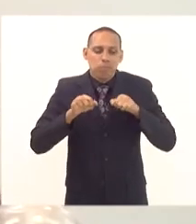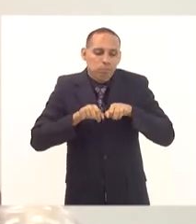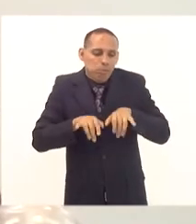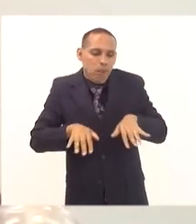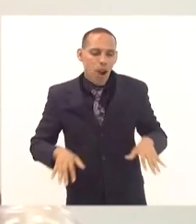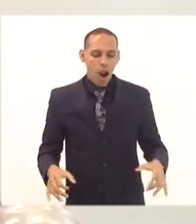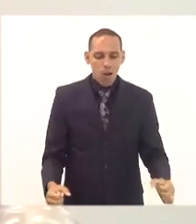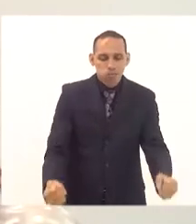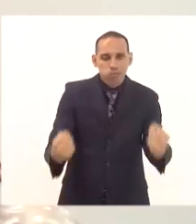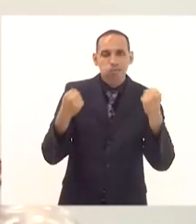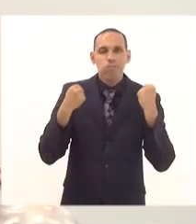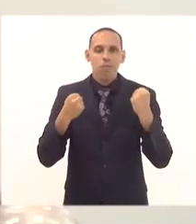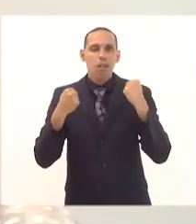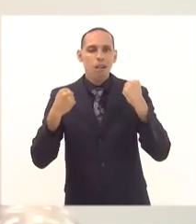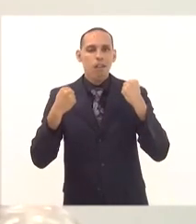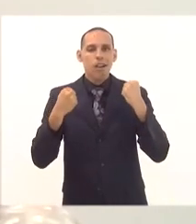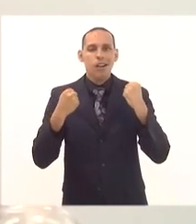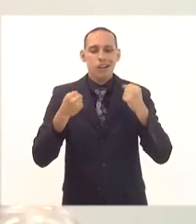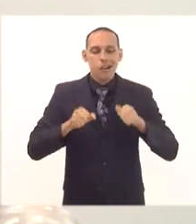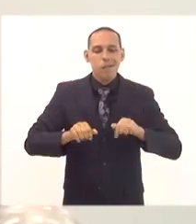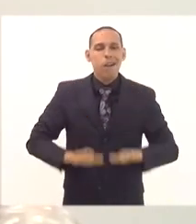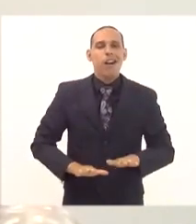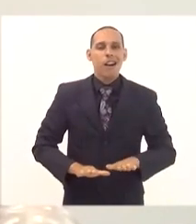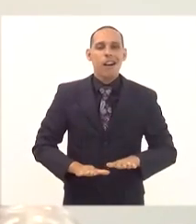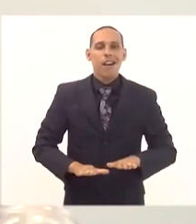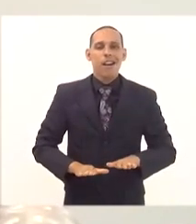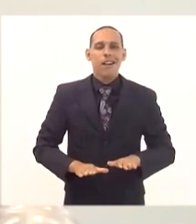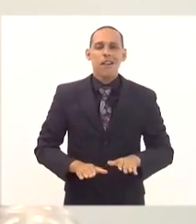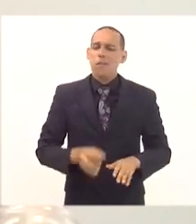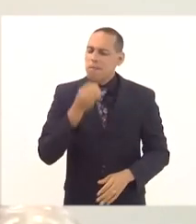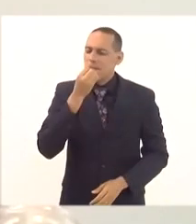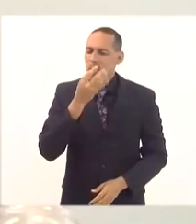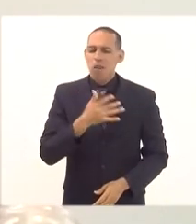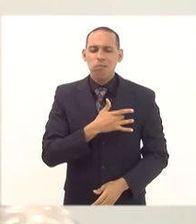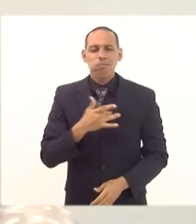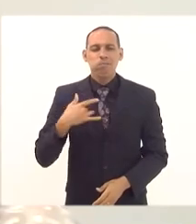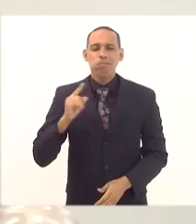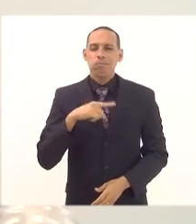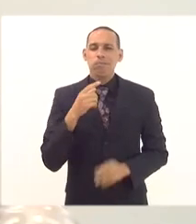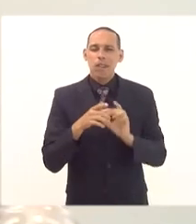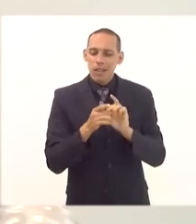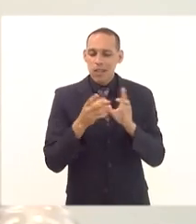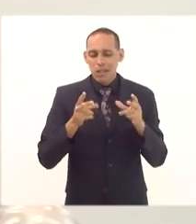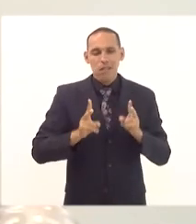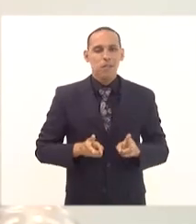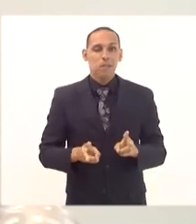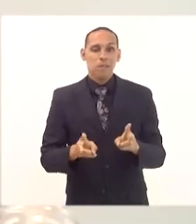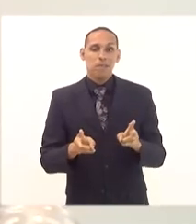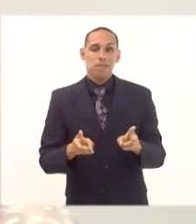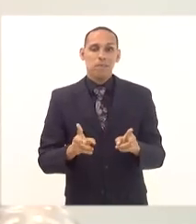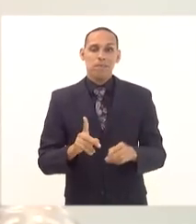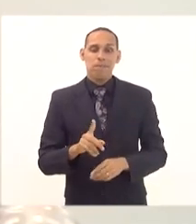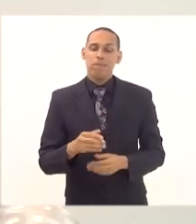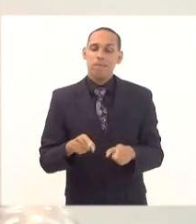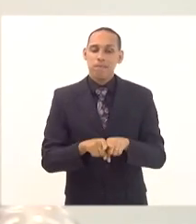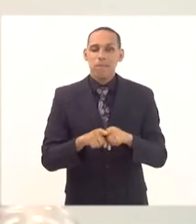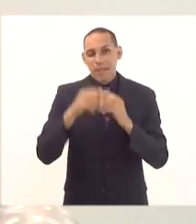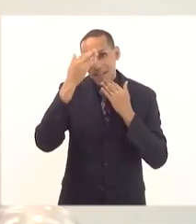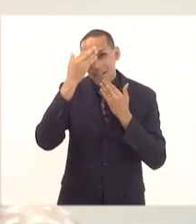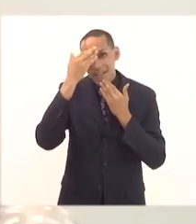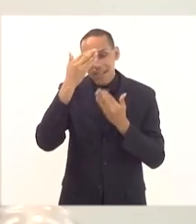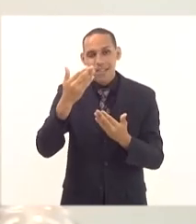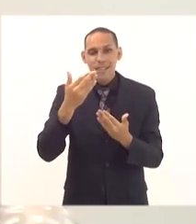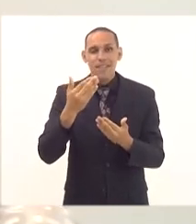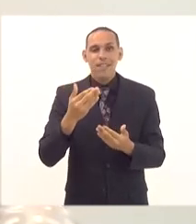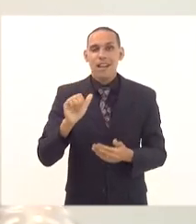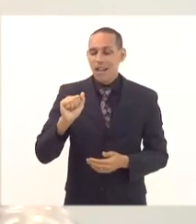para o fortalecimento e para permanência saltar da nossa democracia Quero Agradecer aqui também aberta